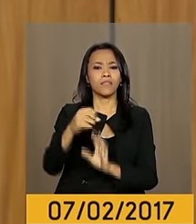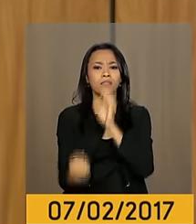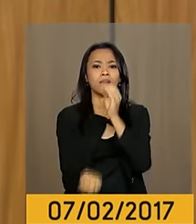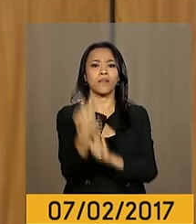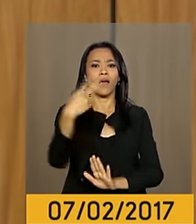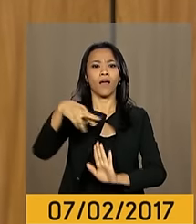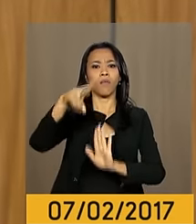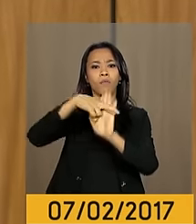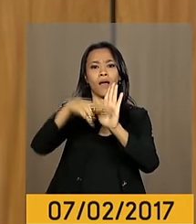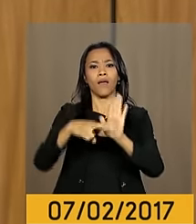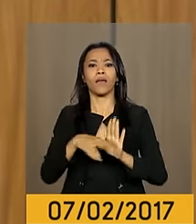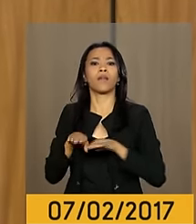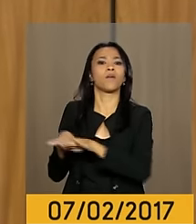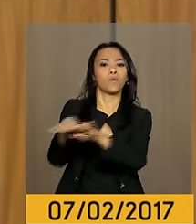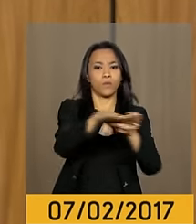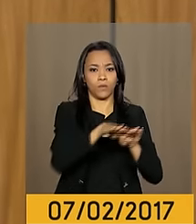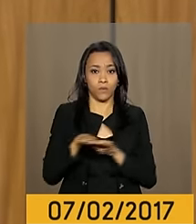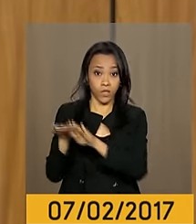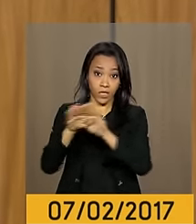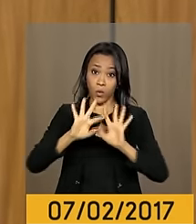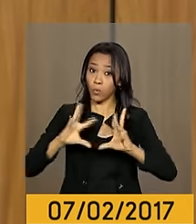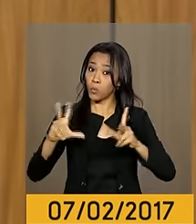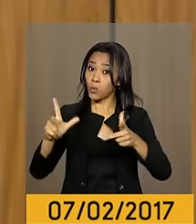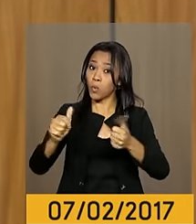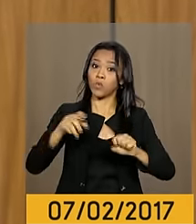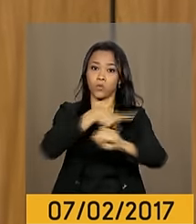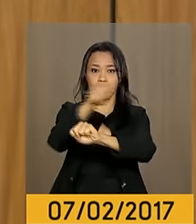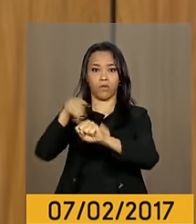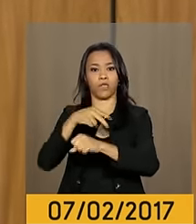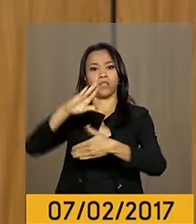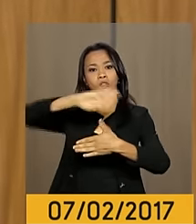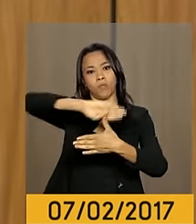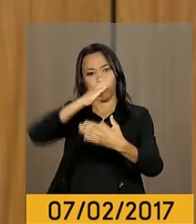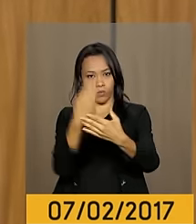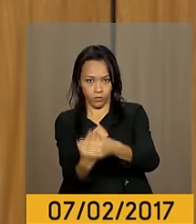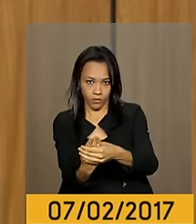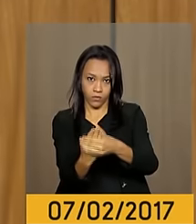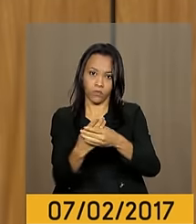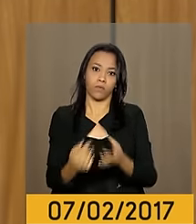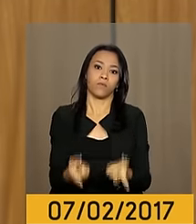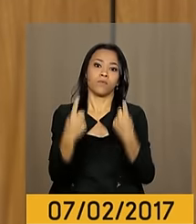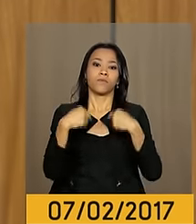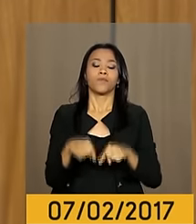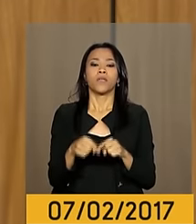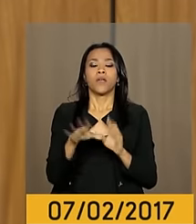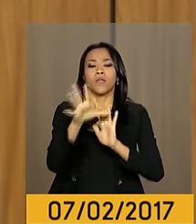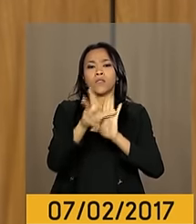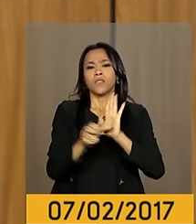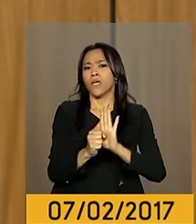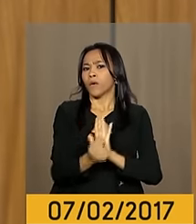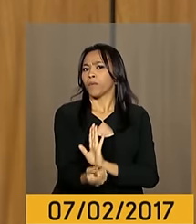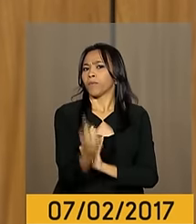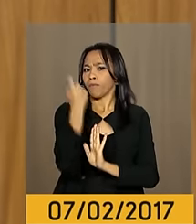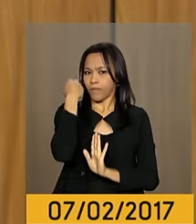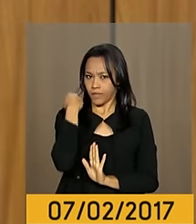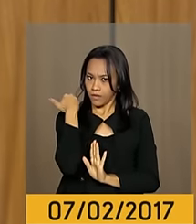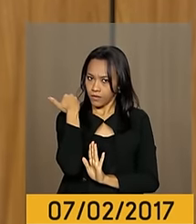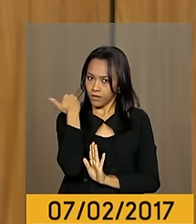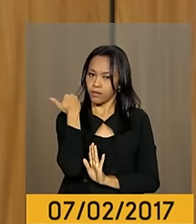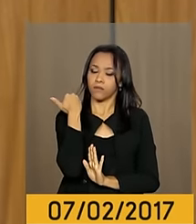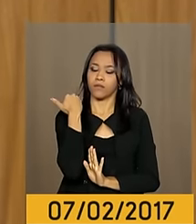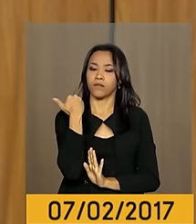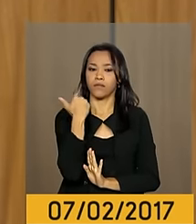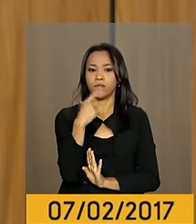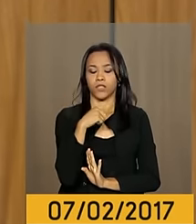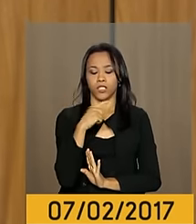todos os países do mercul no século passado H várias décadas havia havi